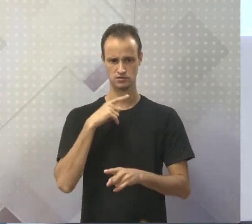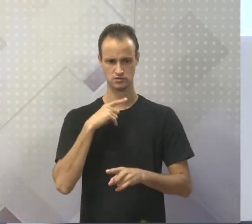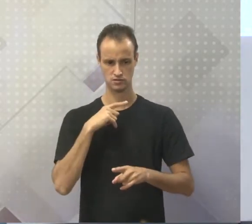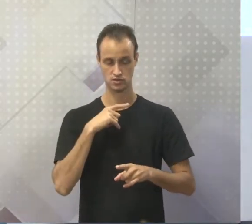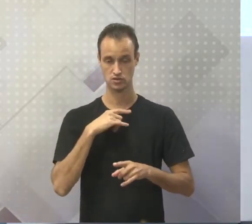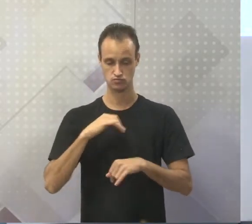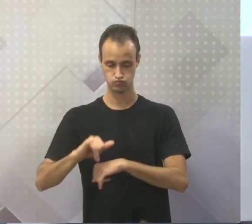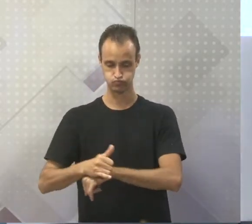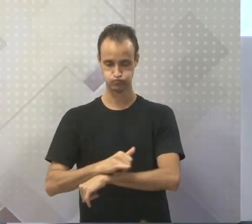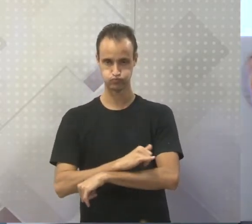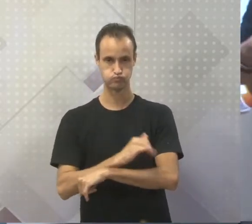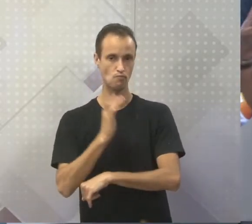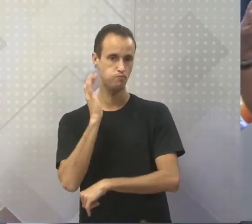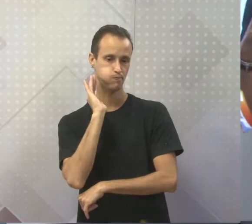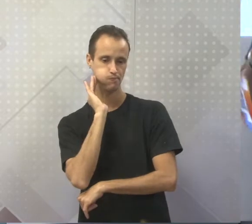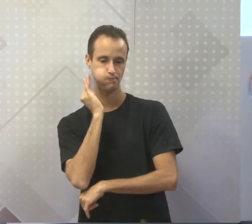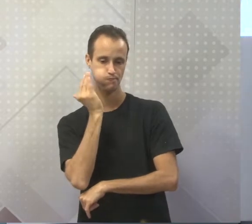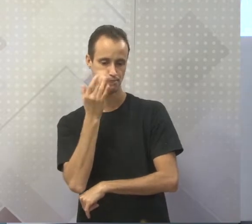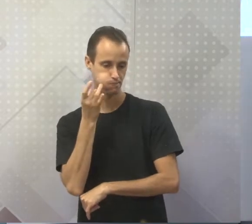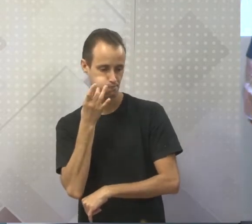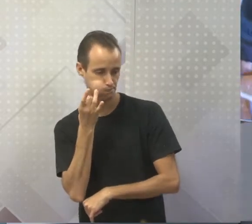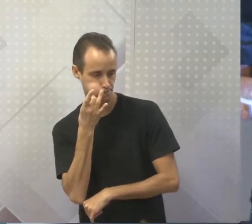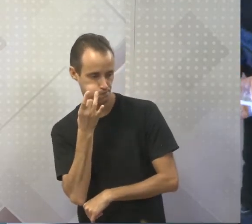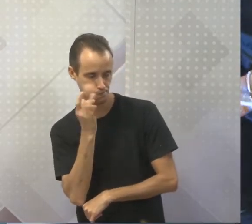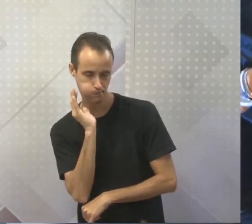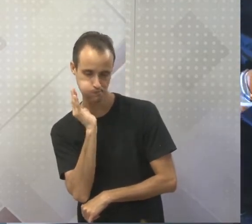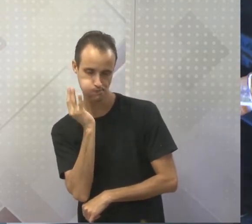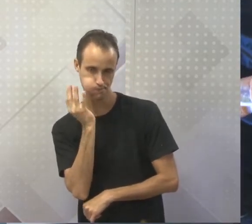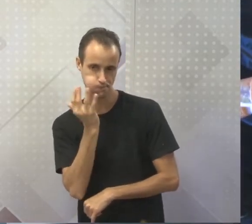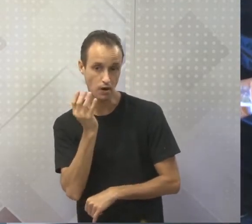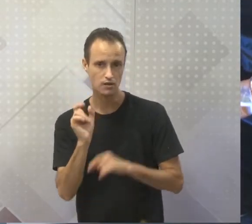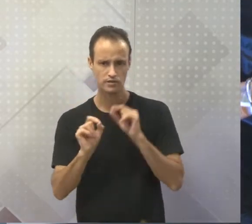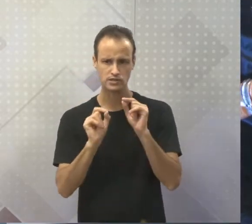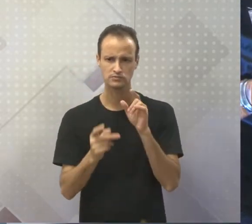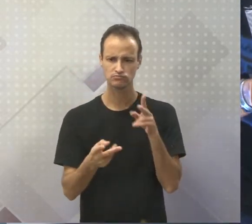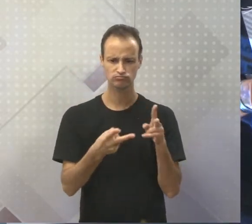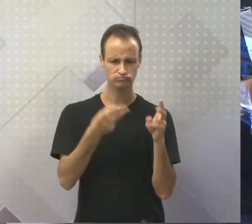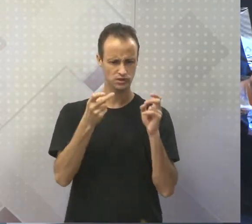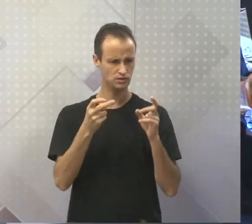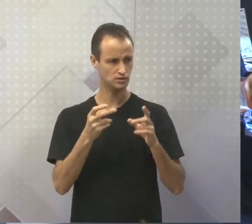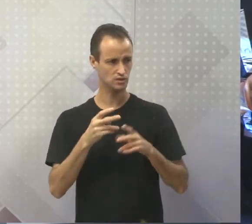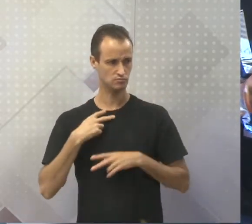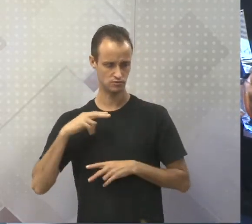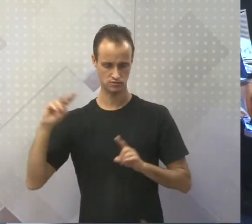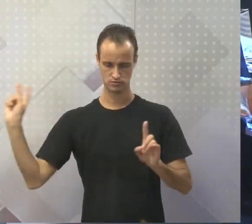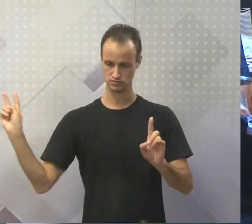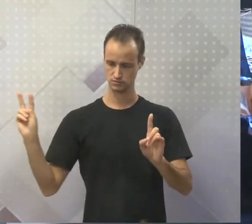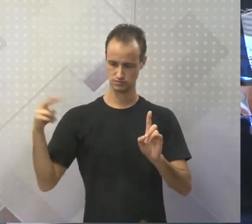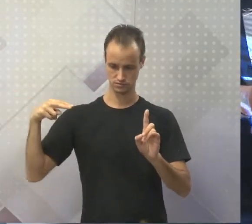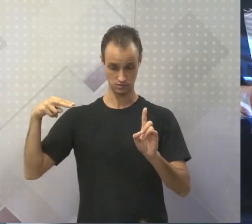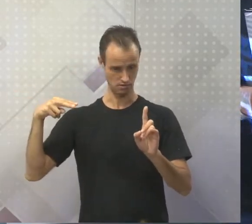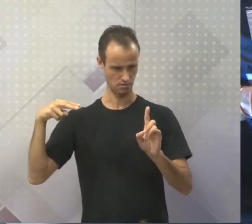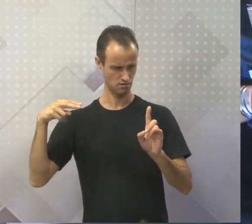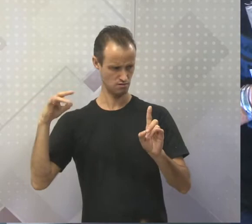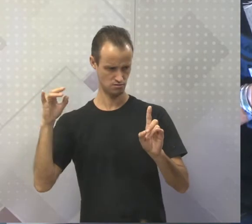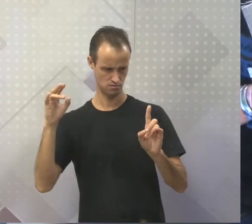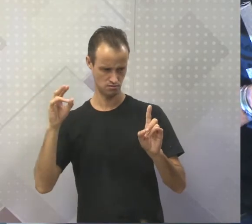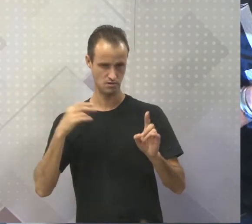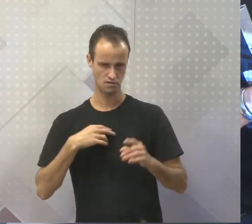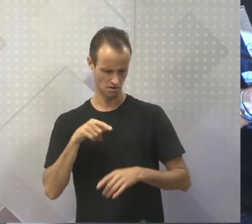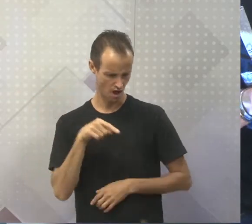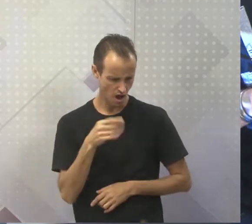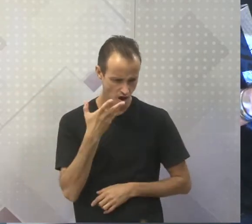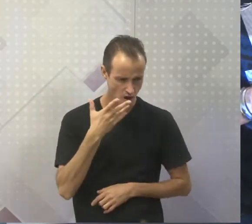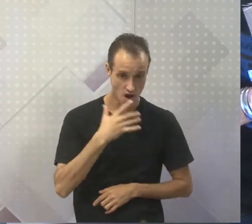de gordura aqui, há uma modificação. Ela percebe que as pessoas olham mais não como uma criança,